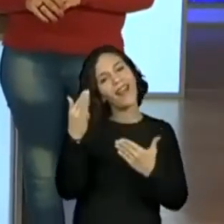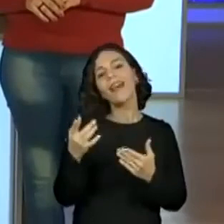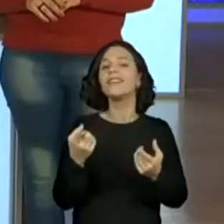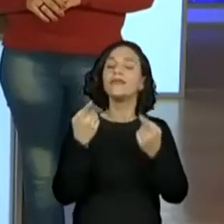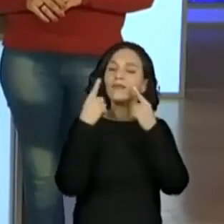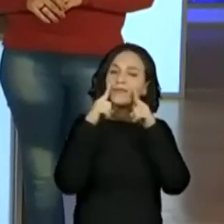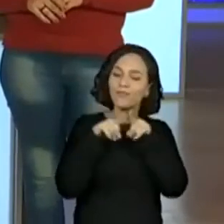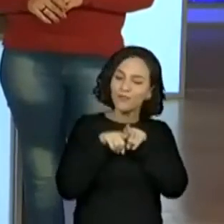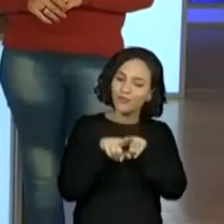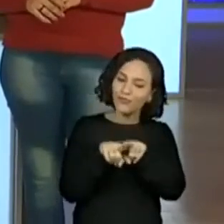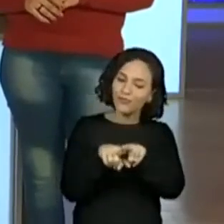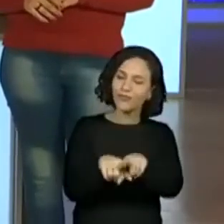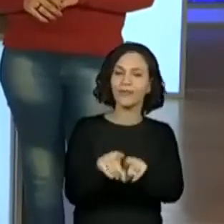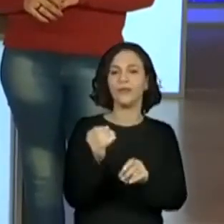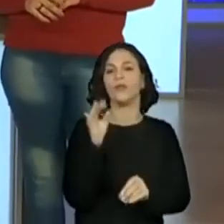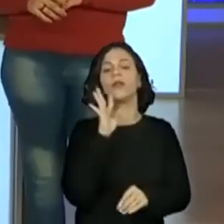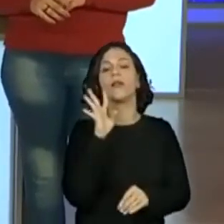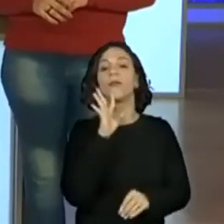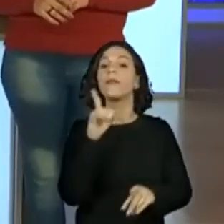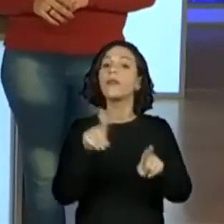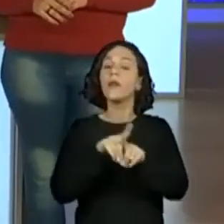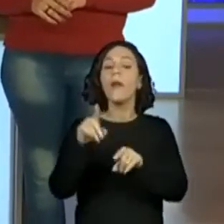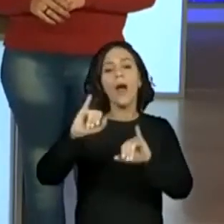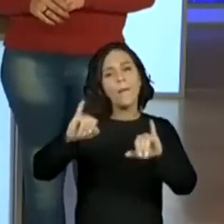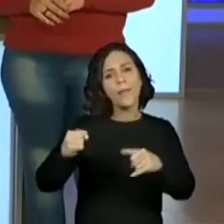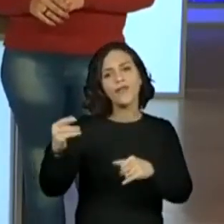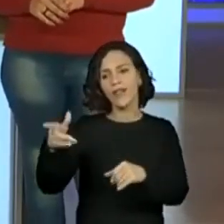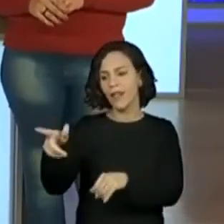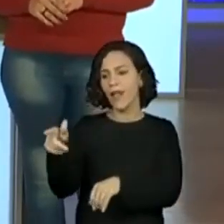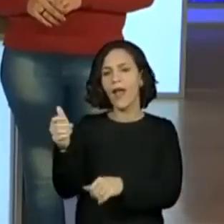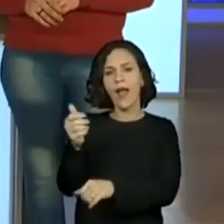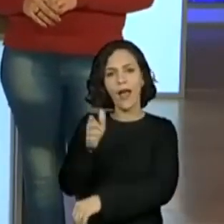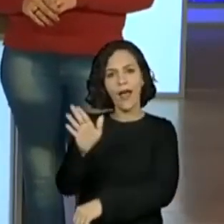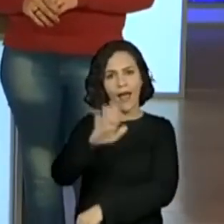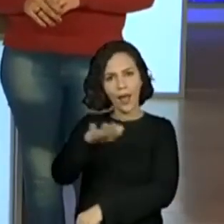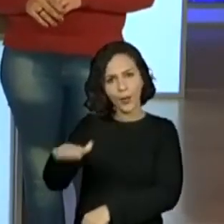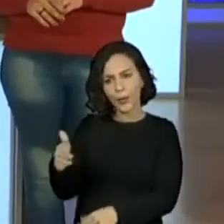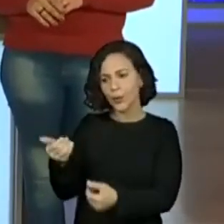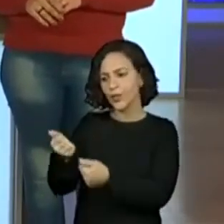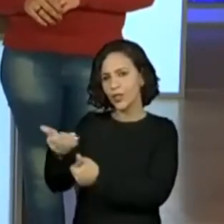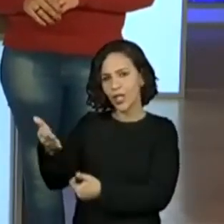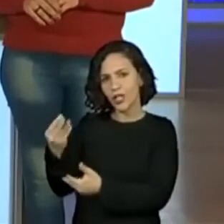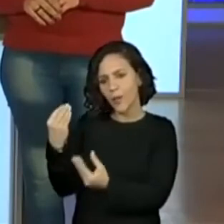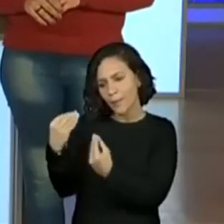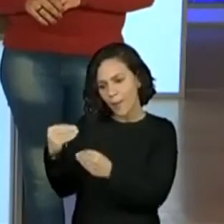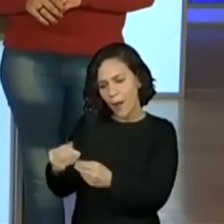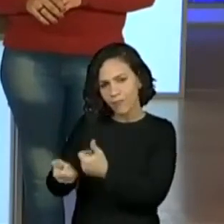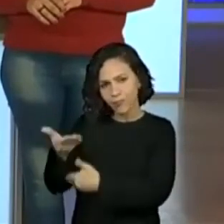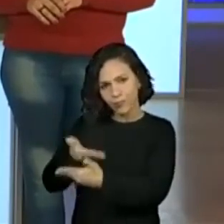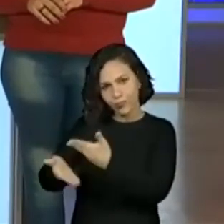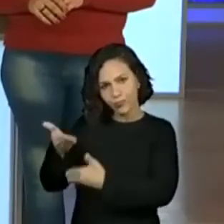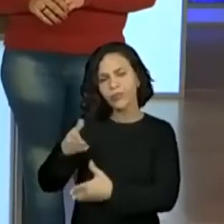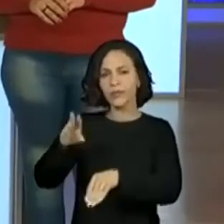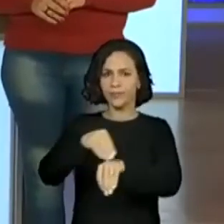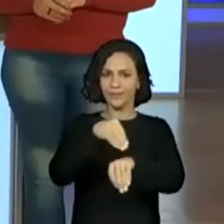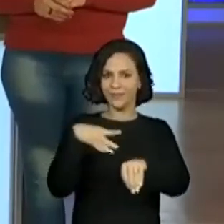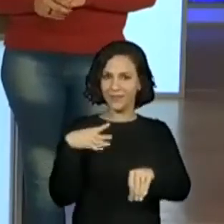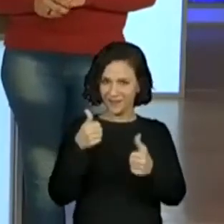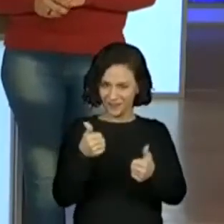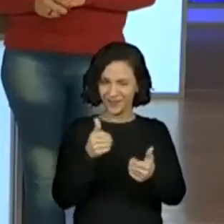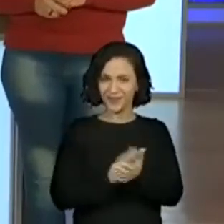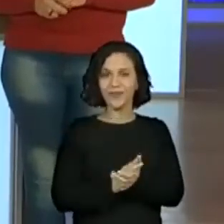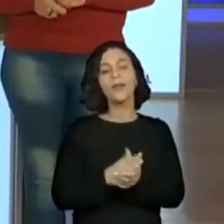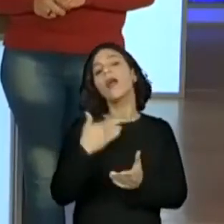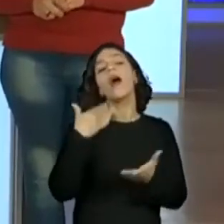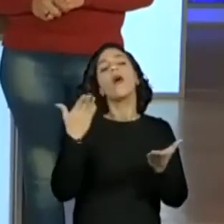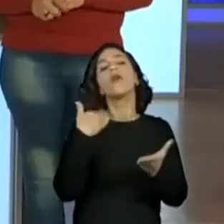vocês possam reportar também a fala dos alunos, para que a gente possa interagir aí de uma forma bem bacana. Vamos pedir então para o oráculo